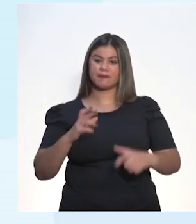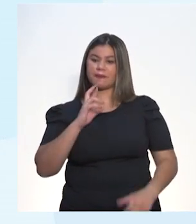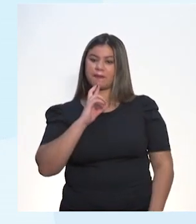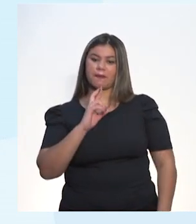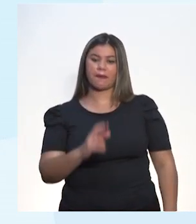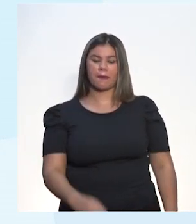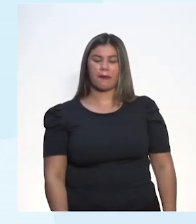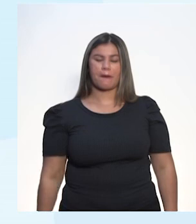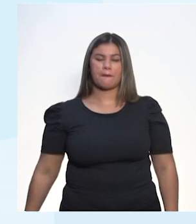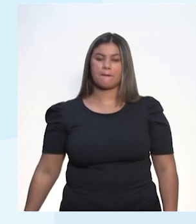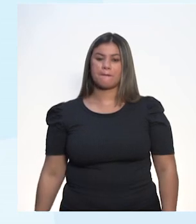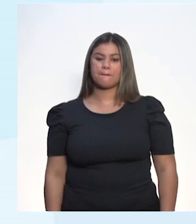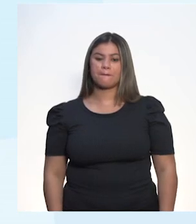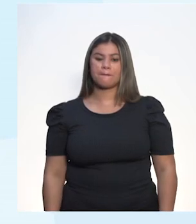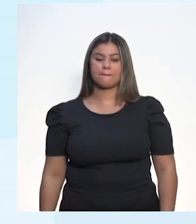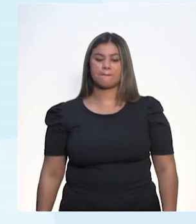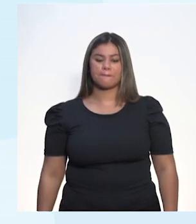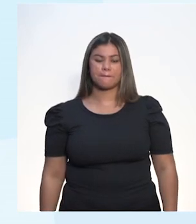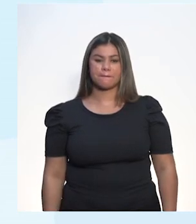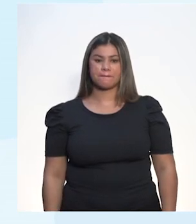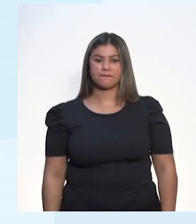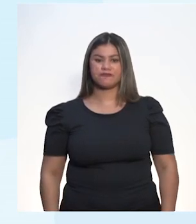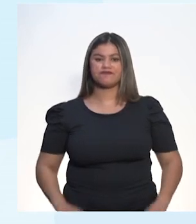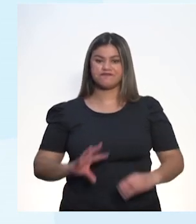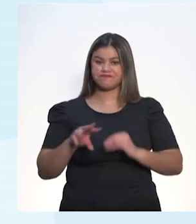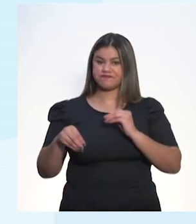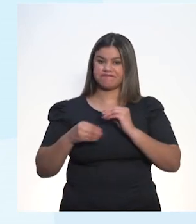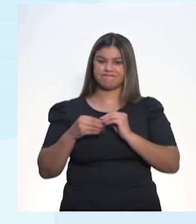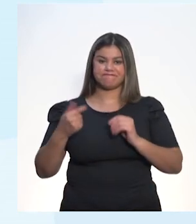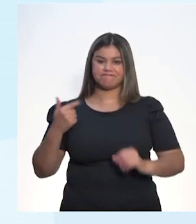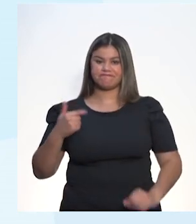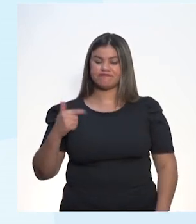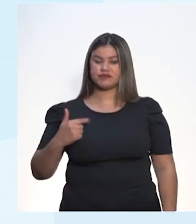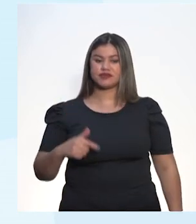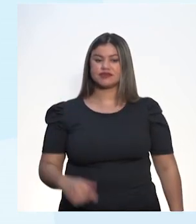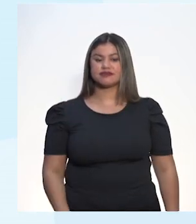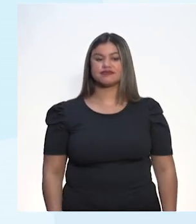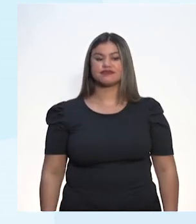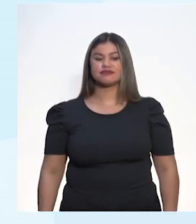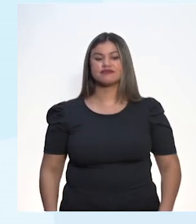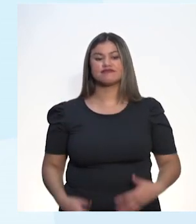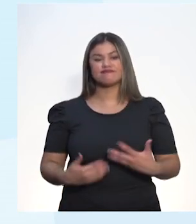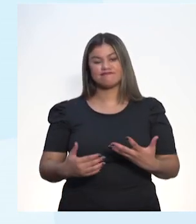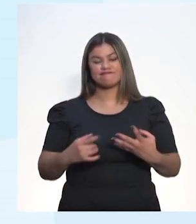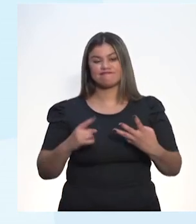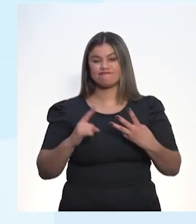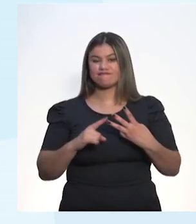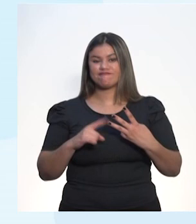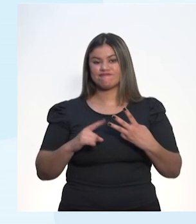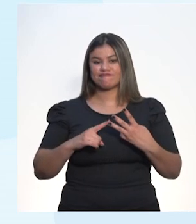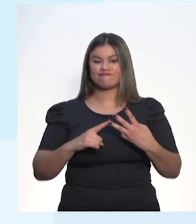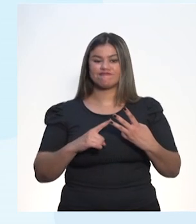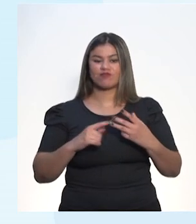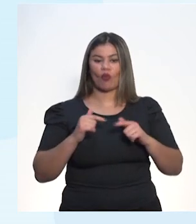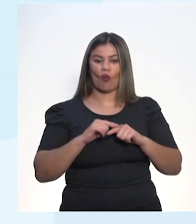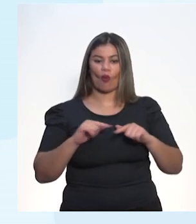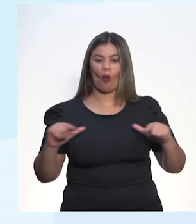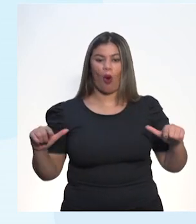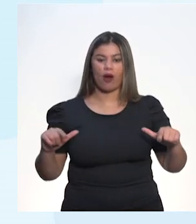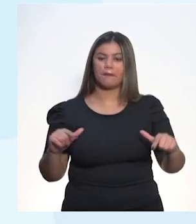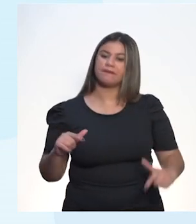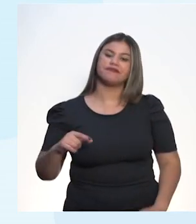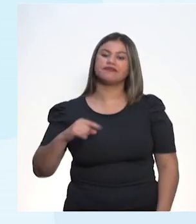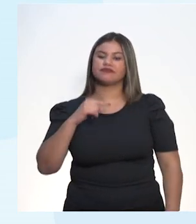resposta, não tem nenhum elemento que o componha. Então, esse subconjunto, ele é vazio, não